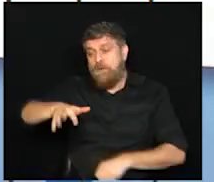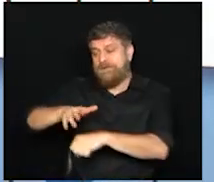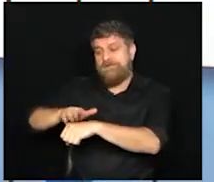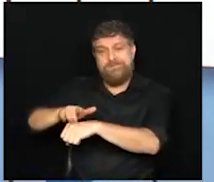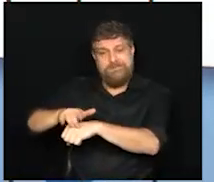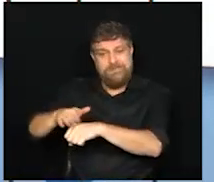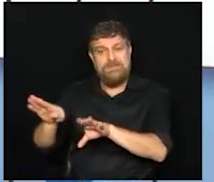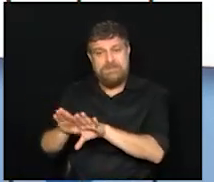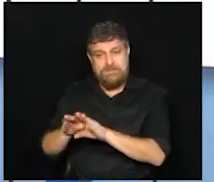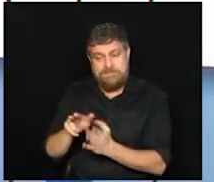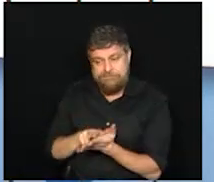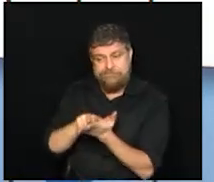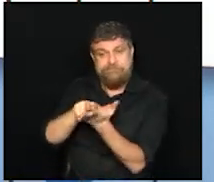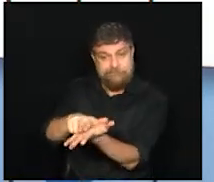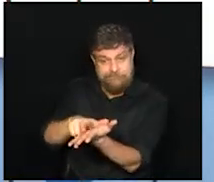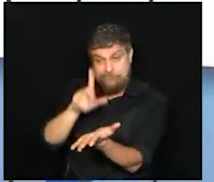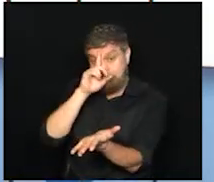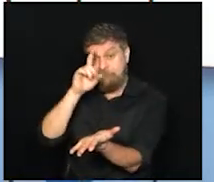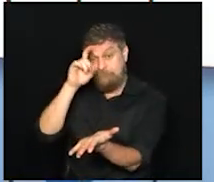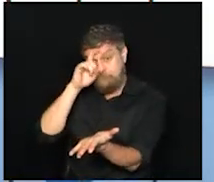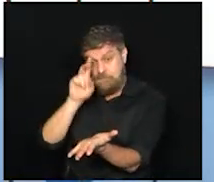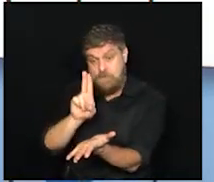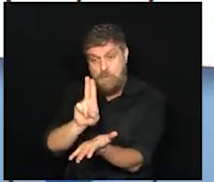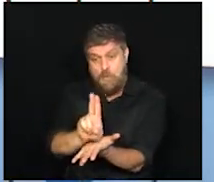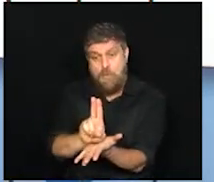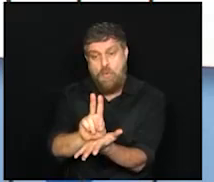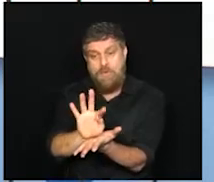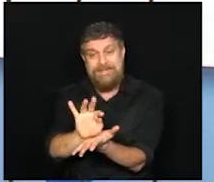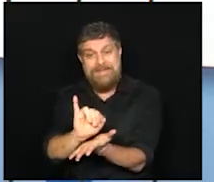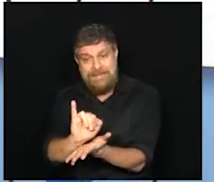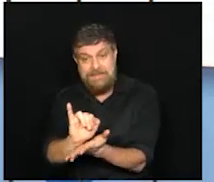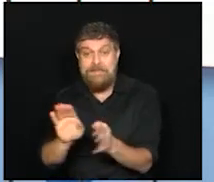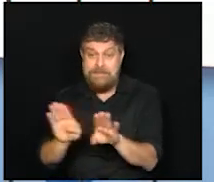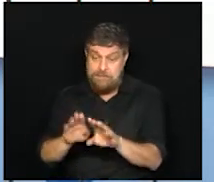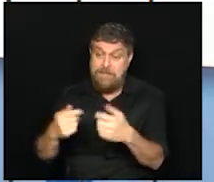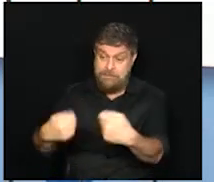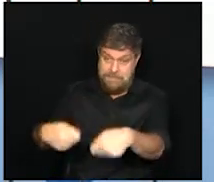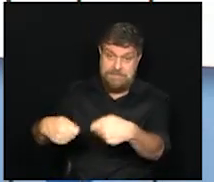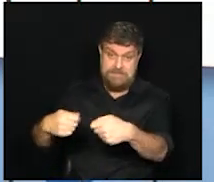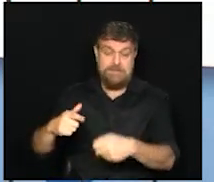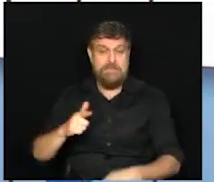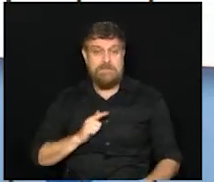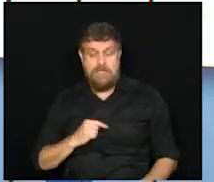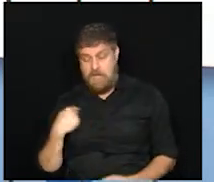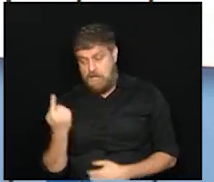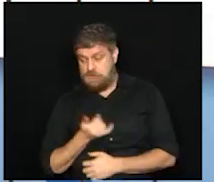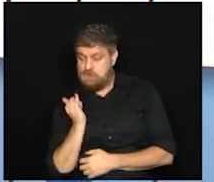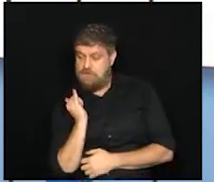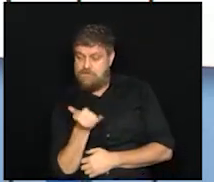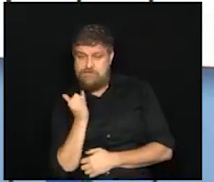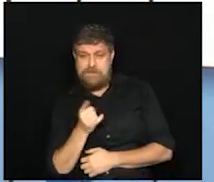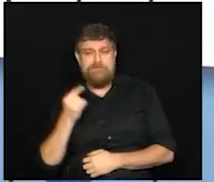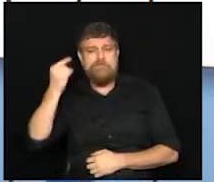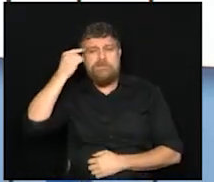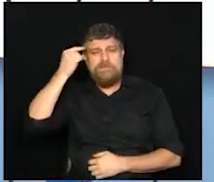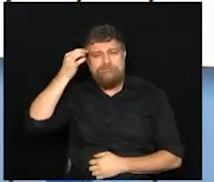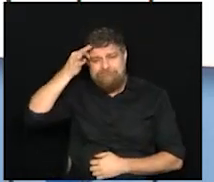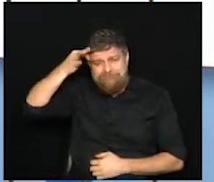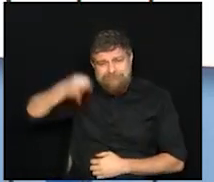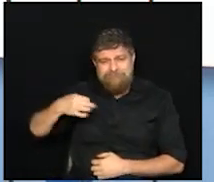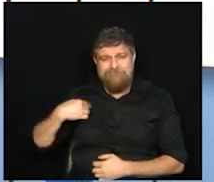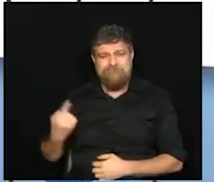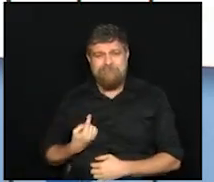doenças que também precisam de leitos de UTI na nossa cidade. Então, como se diz, a gente precisa pensar que